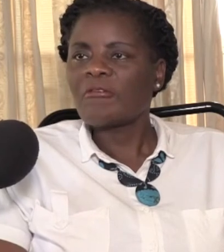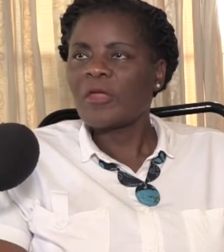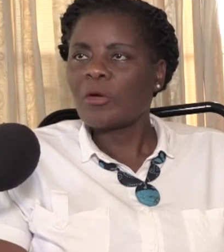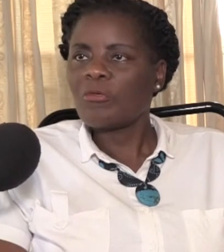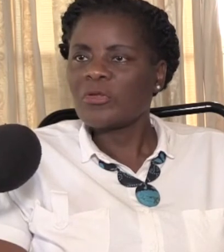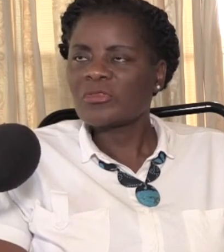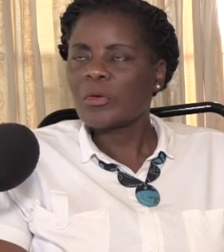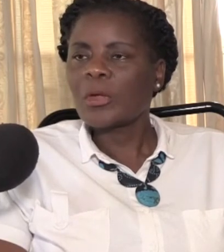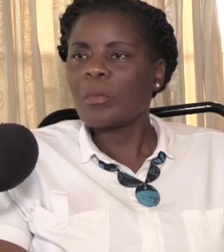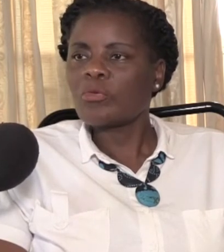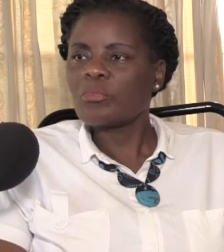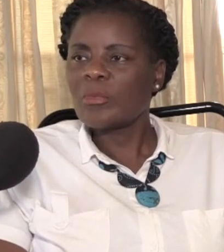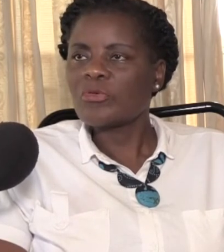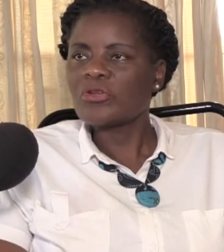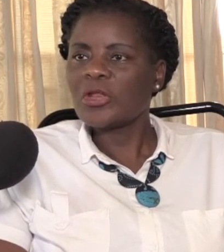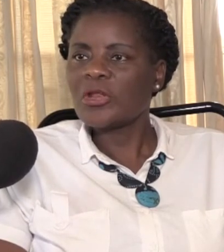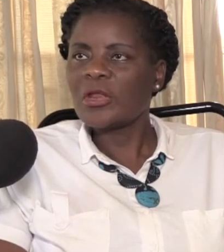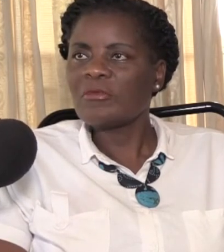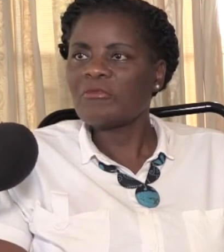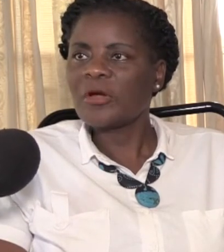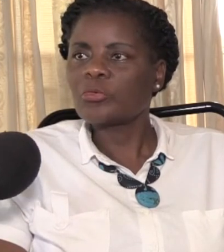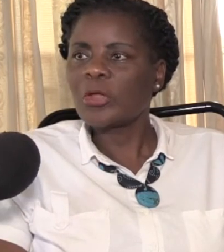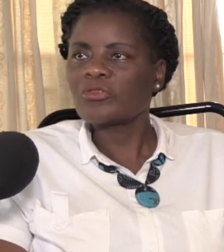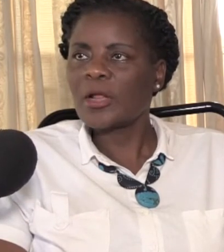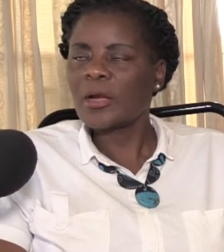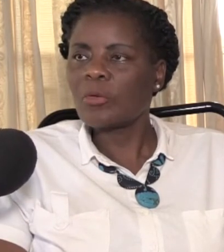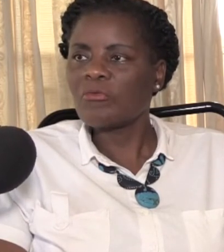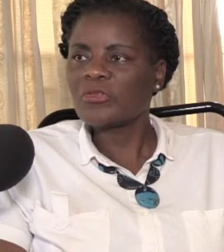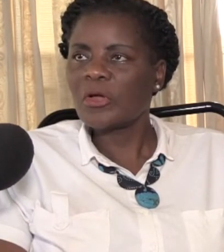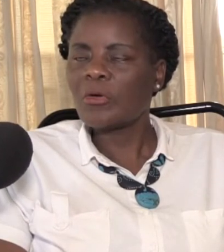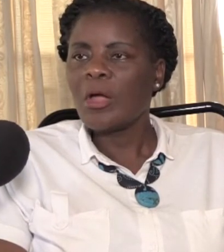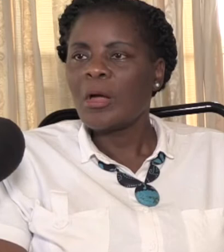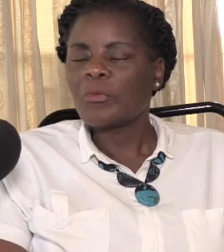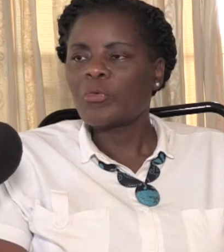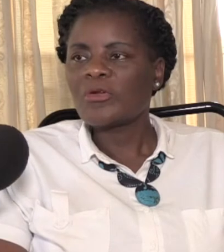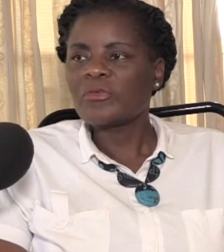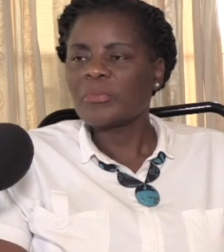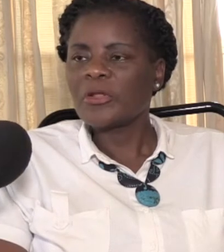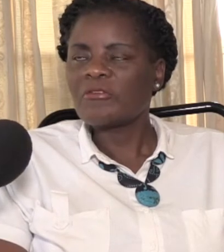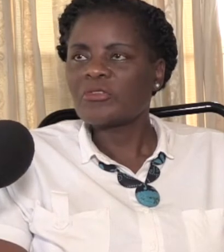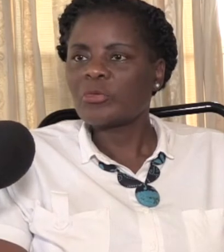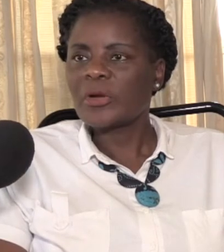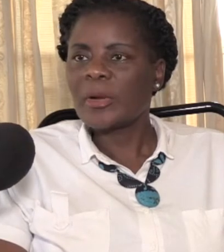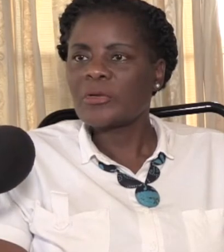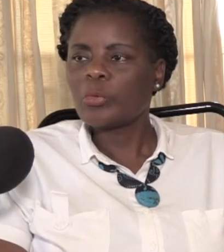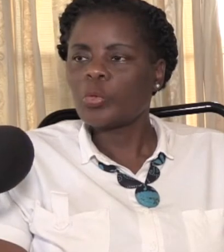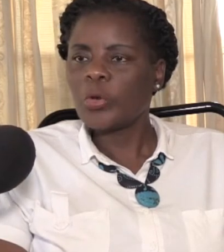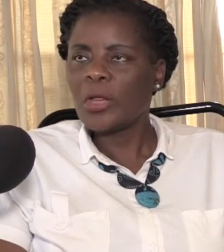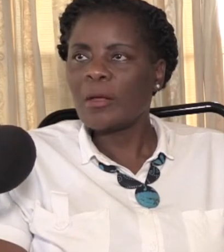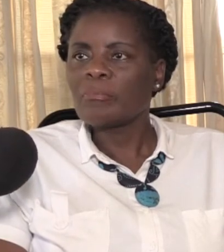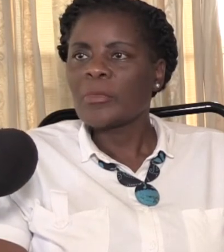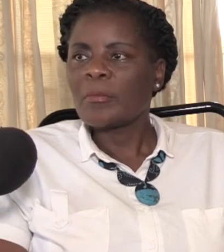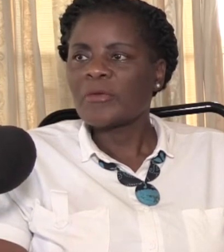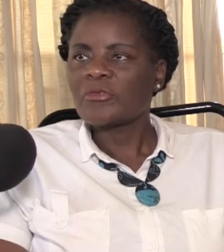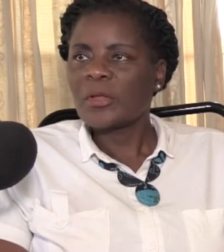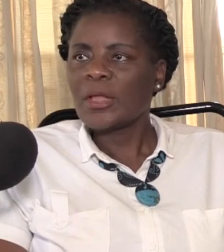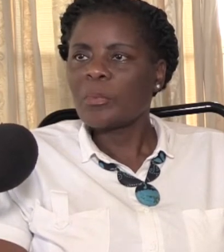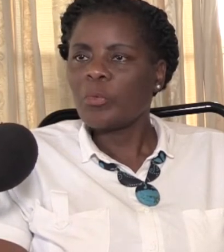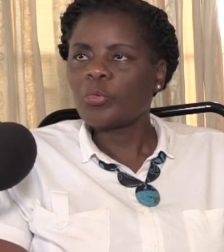o que é que vem na Convenção, o que é para os membros entenderem, de facto, o que é que está lá na Convenção, quando se pretende fazer um trabalho de monitoria,